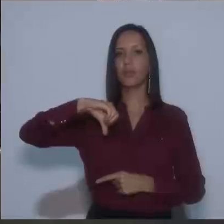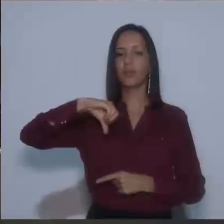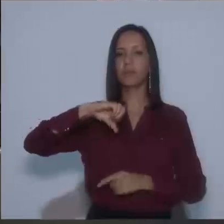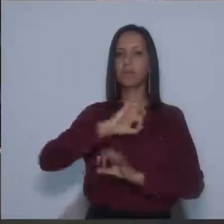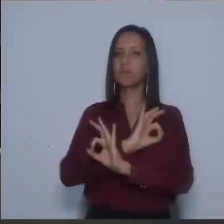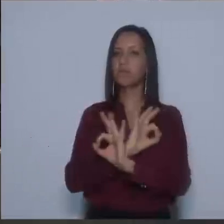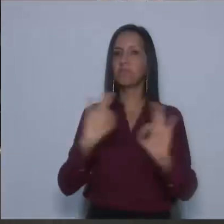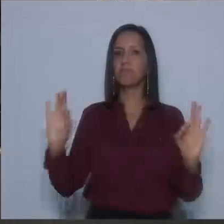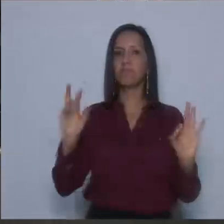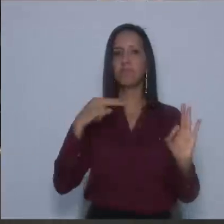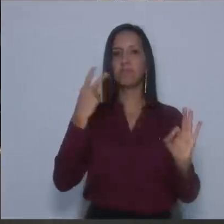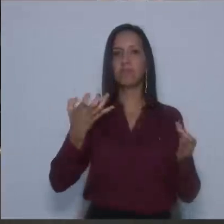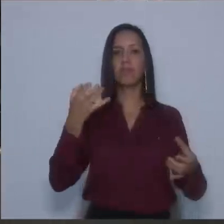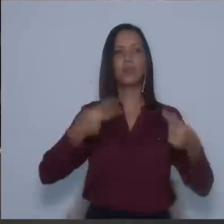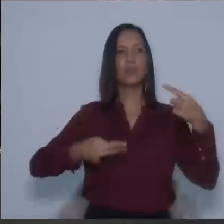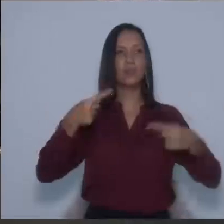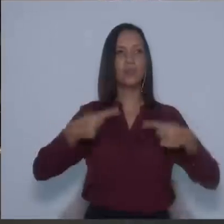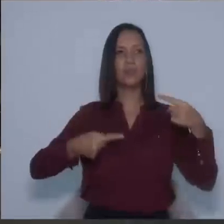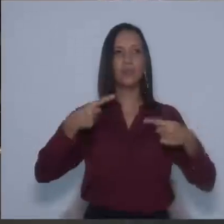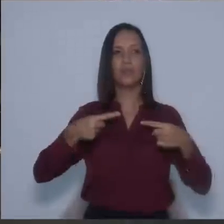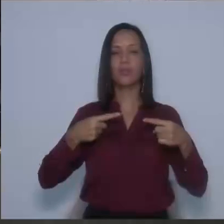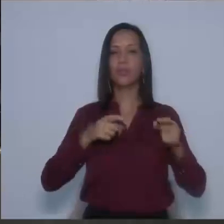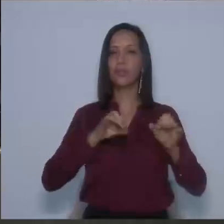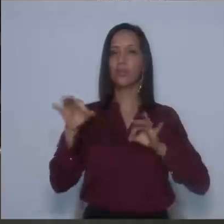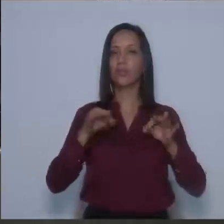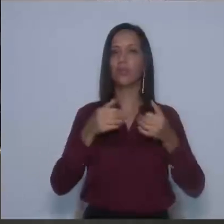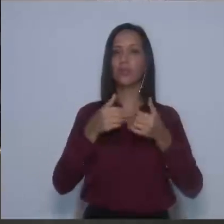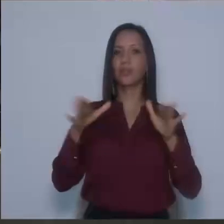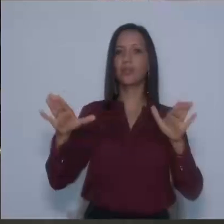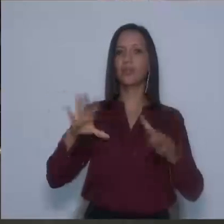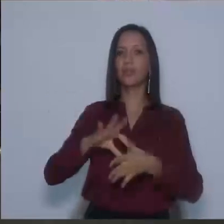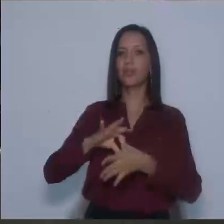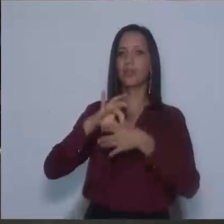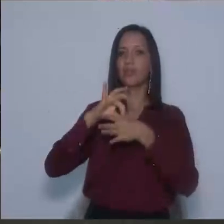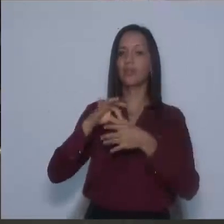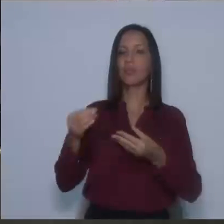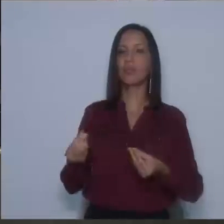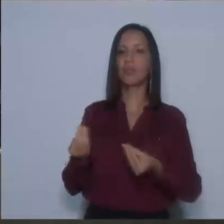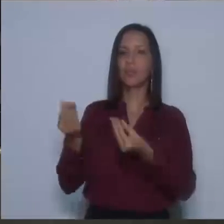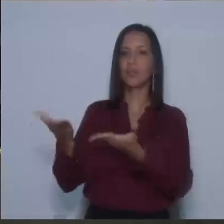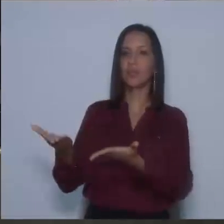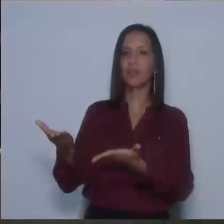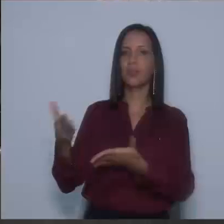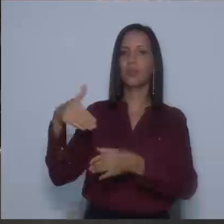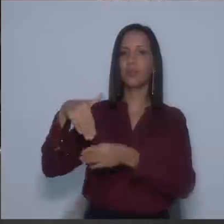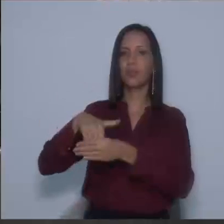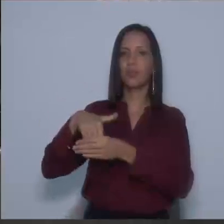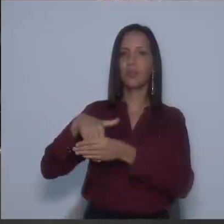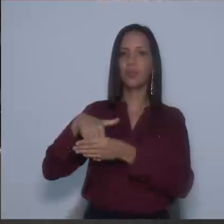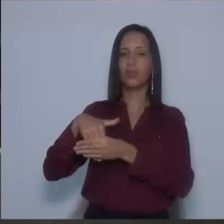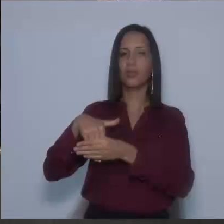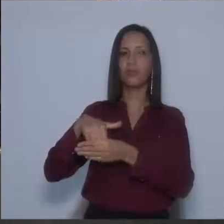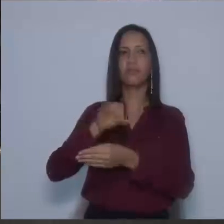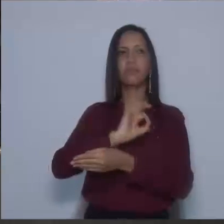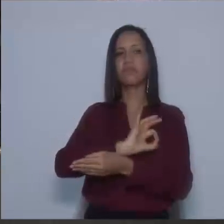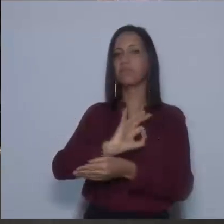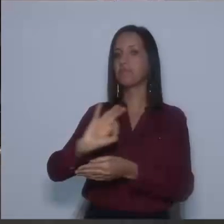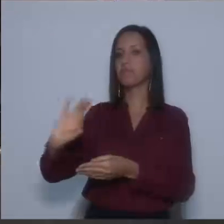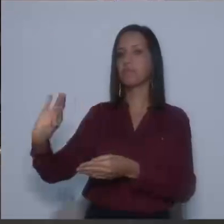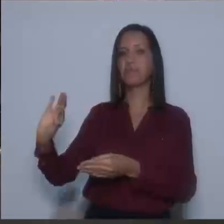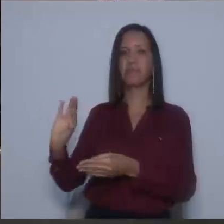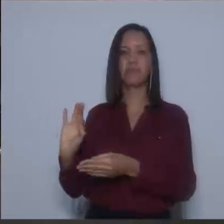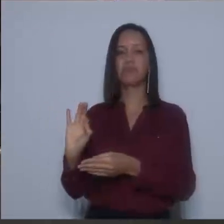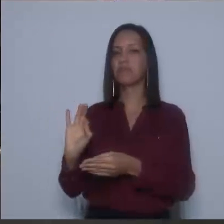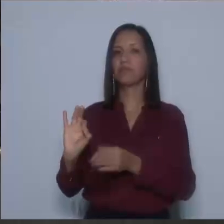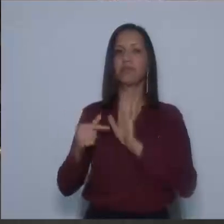Nenhum dos vereadores querendo discutir o projeto, está aberto para lideranças encaminhar a votação. Não havendo nenhuma manifestação